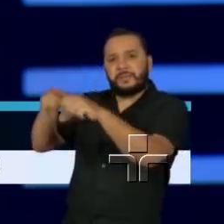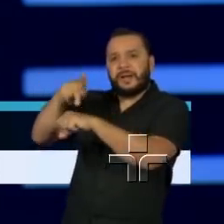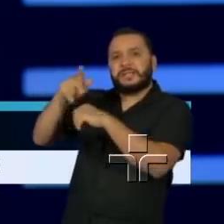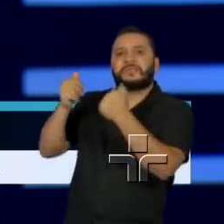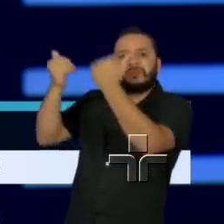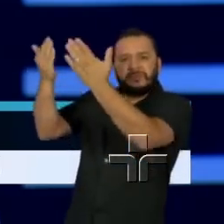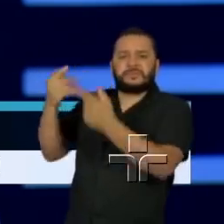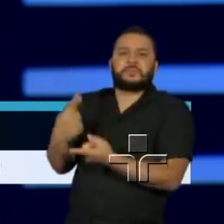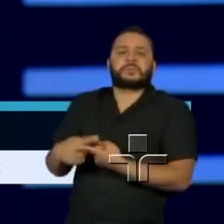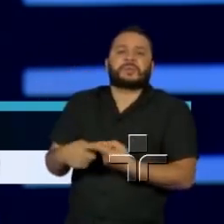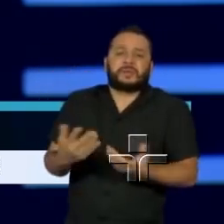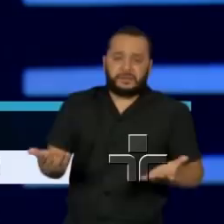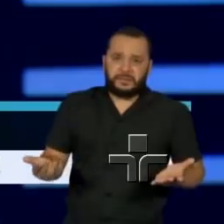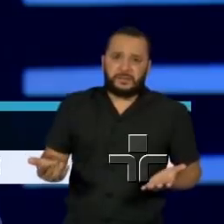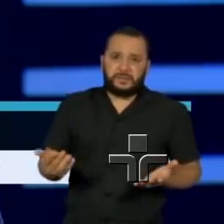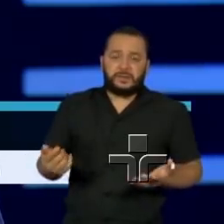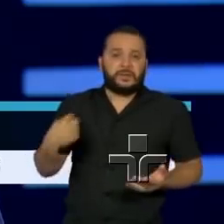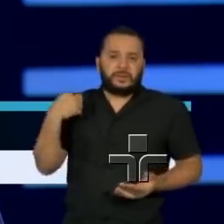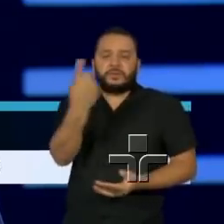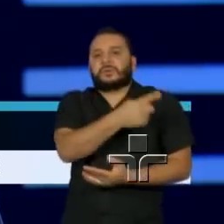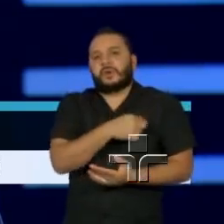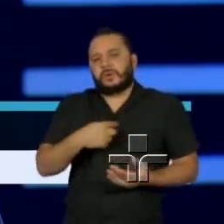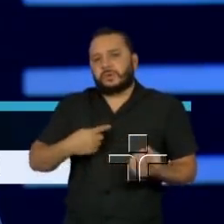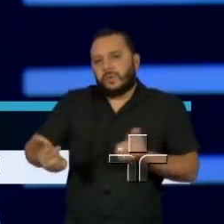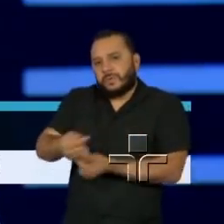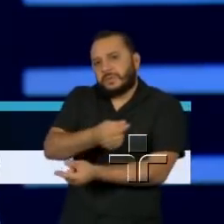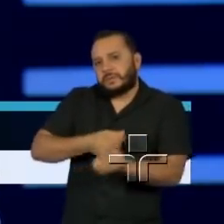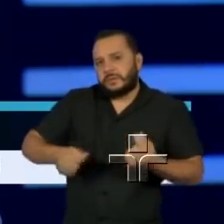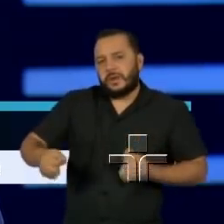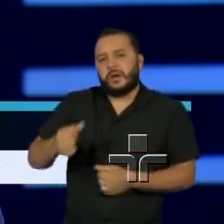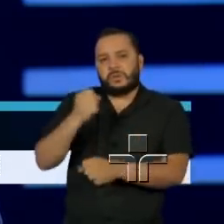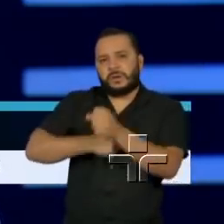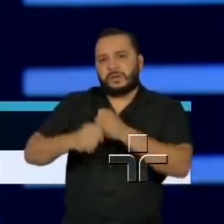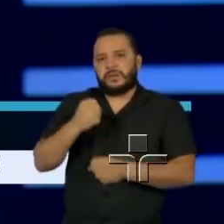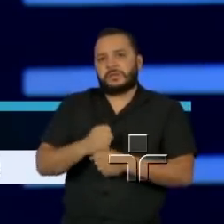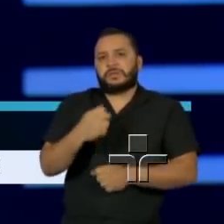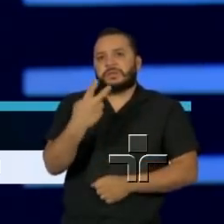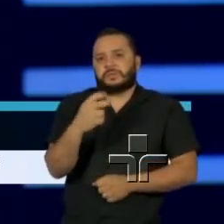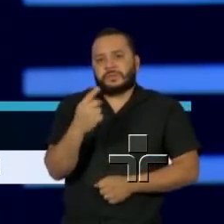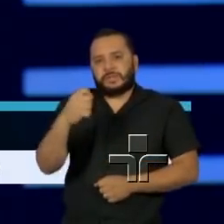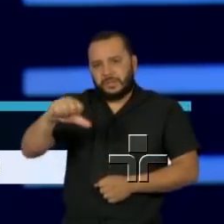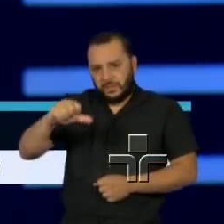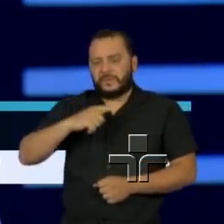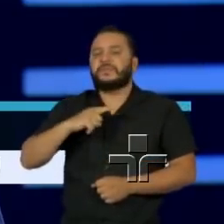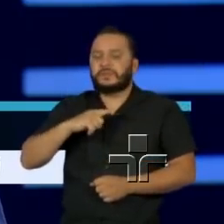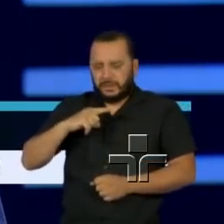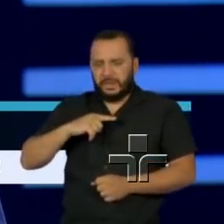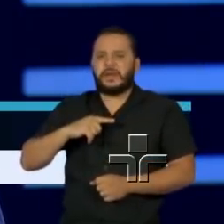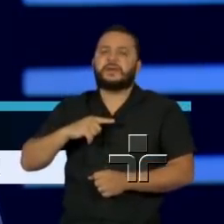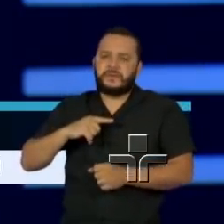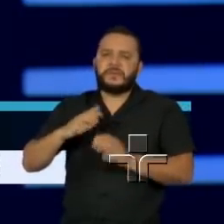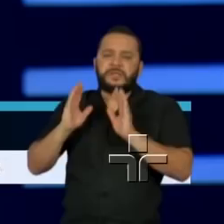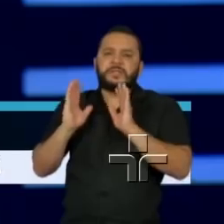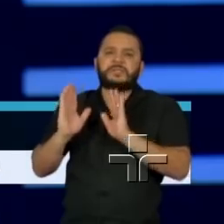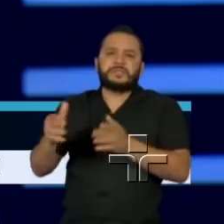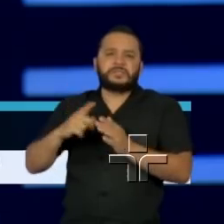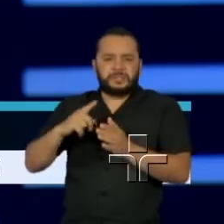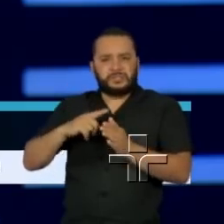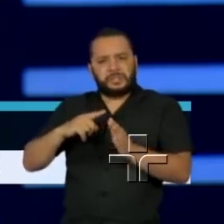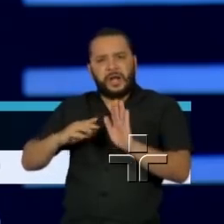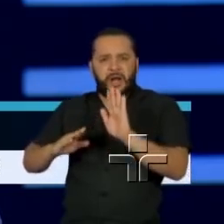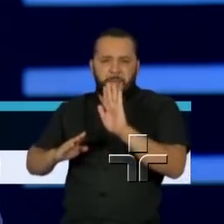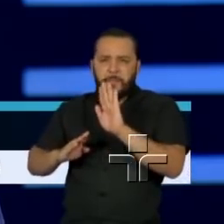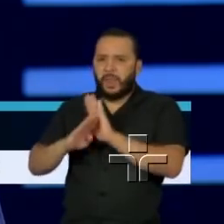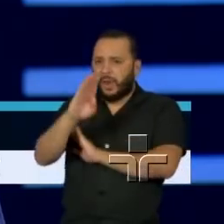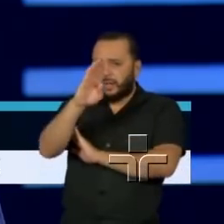porque a nossa balança comercial do ano passado, em 2019, outra vez ela foi superavitária, mas o superávit, que foi